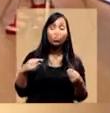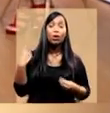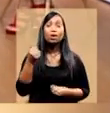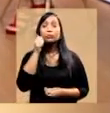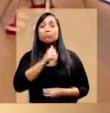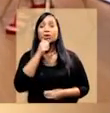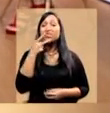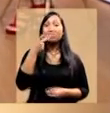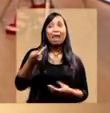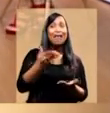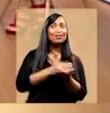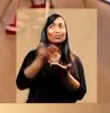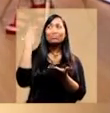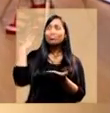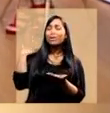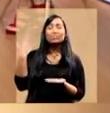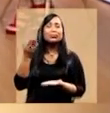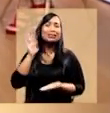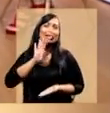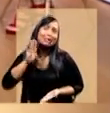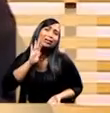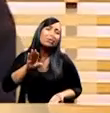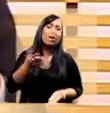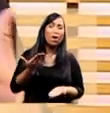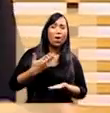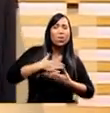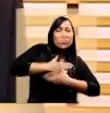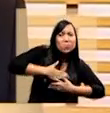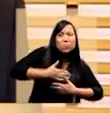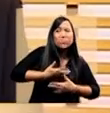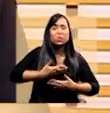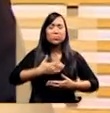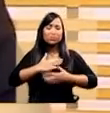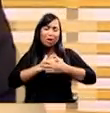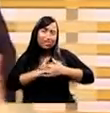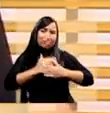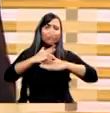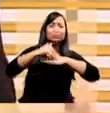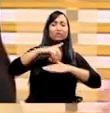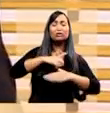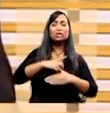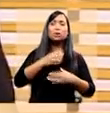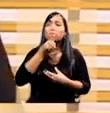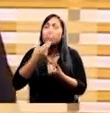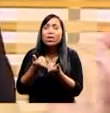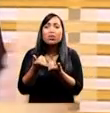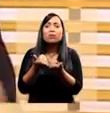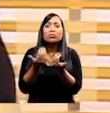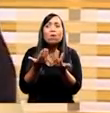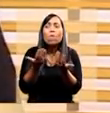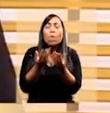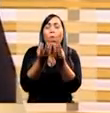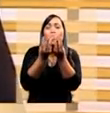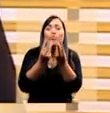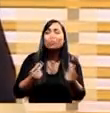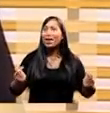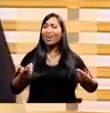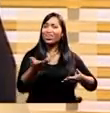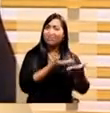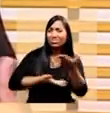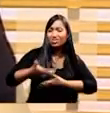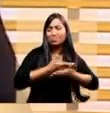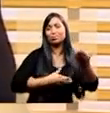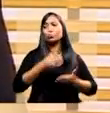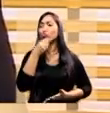as mulheres falam, mas no começo meu marido era tão amoroso, ele era tão carinhoso, a gente se dava tão bem. Aonde que se perde, talvez, essa